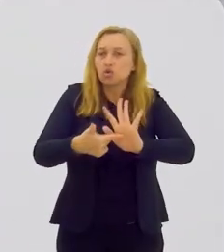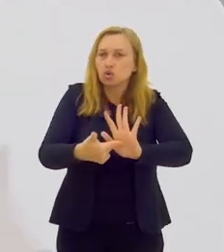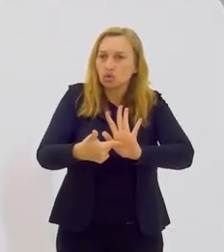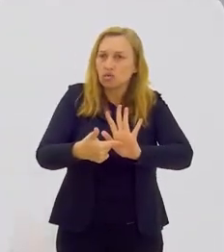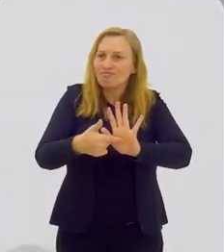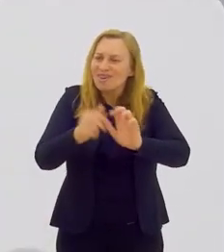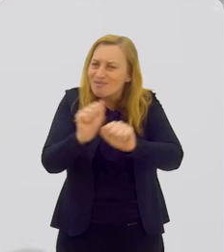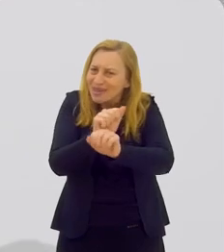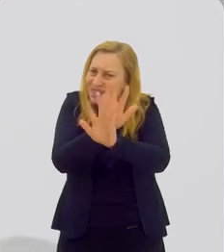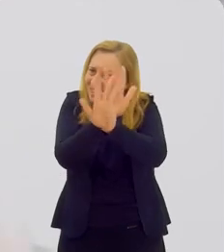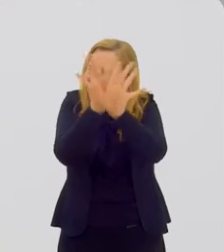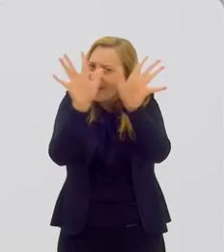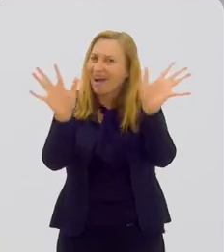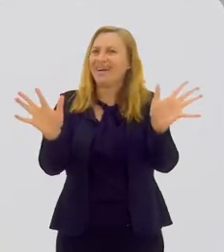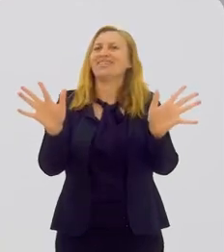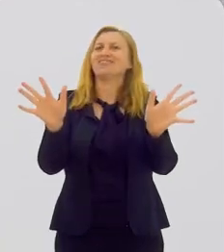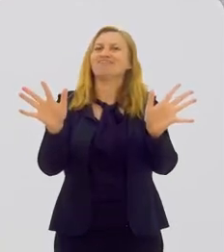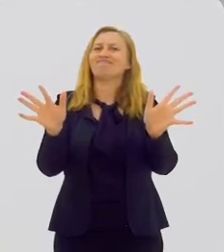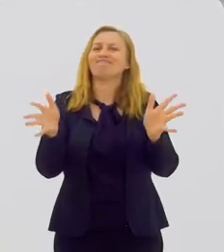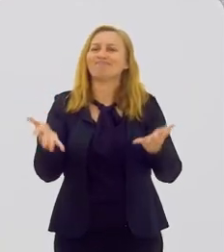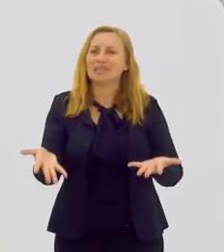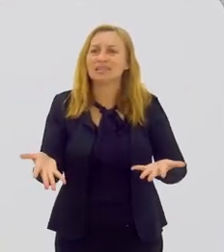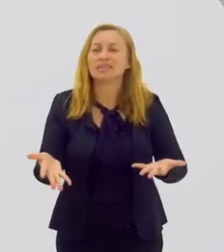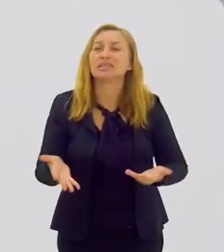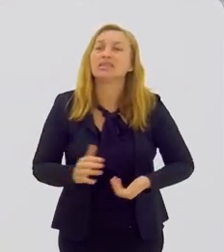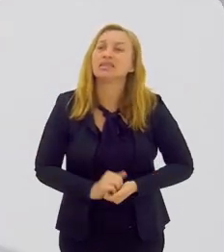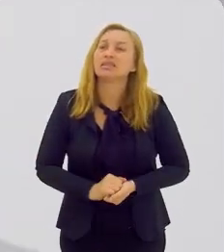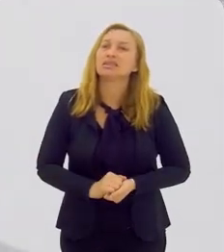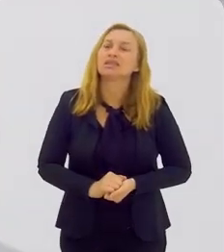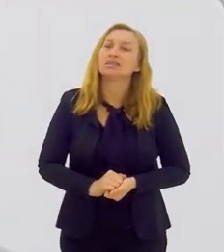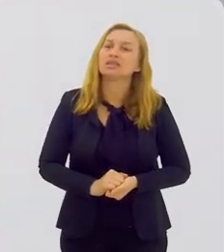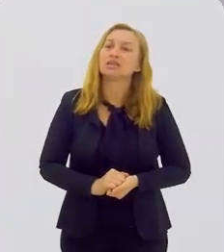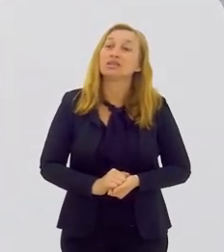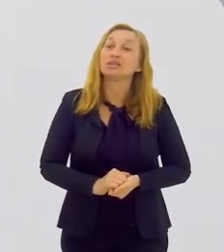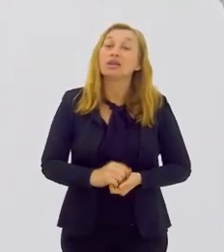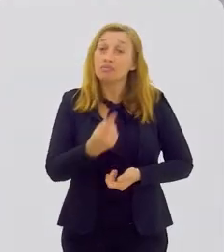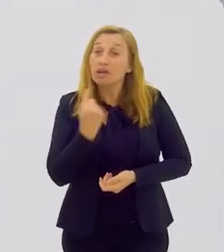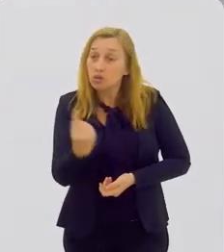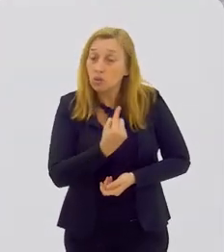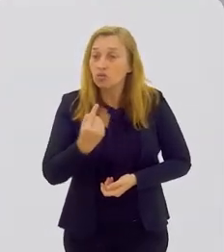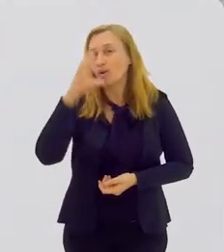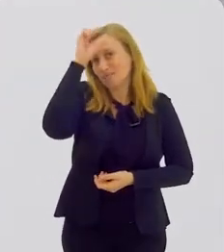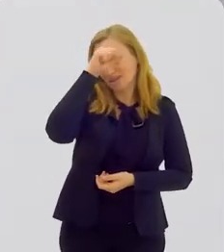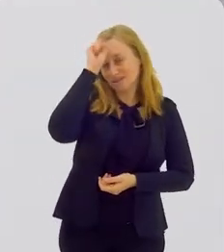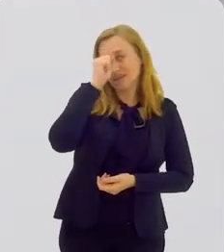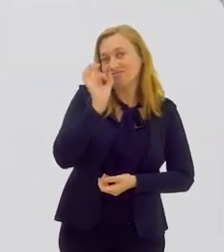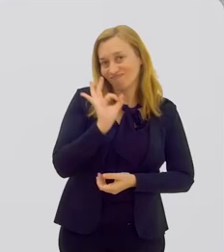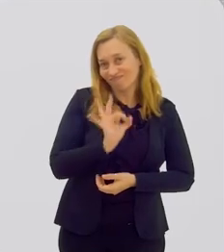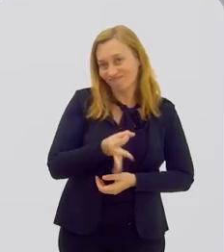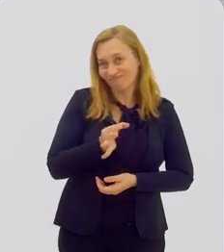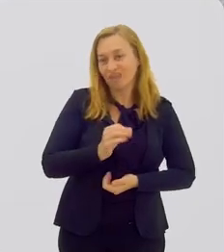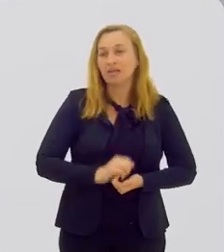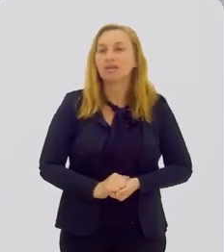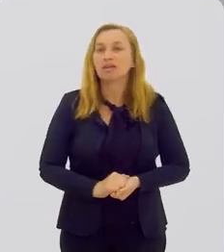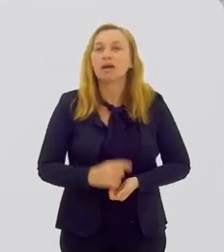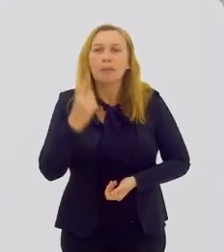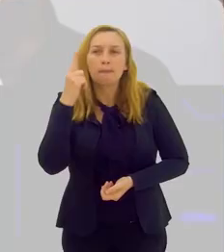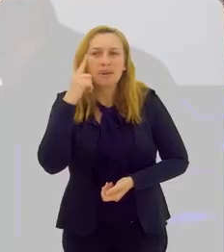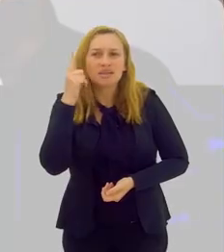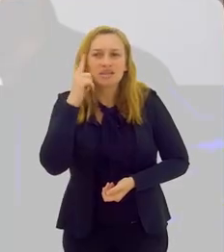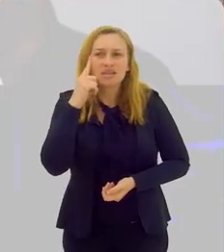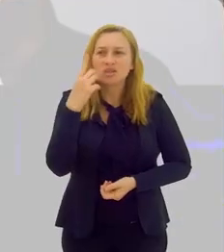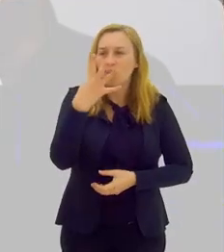pandemia trouxe isso de uma forma muito mais acerbada, né? Exacerbada. E isso, para nós, foi um aprendizado